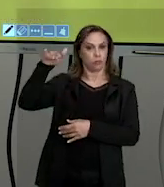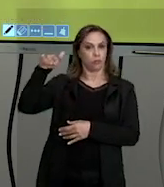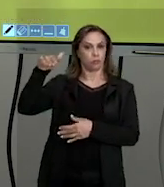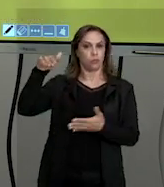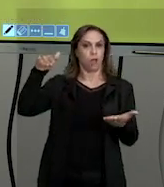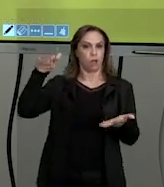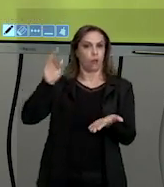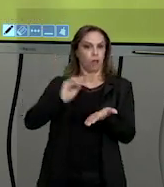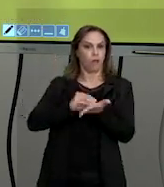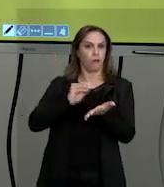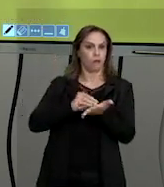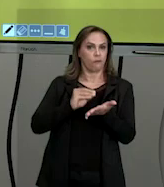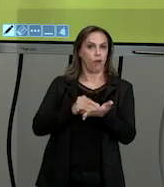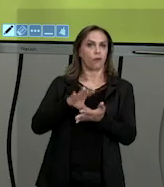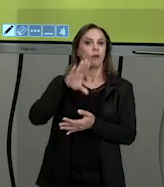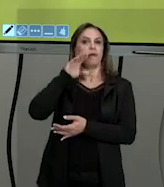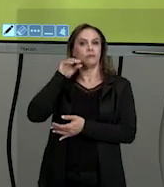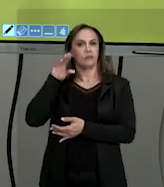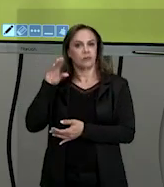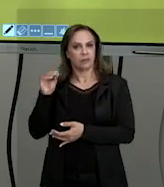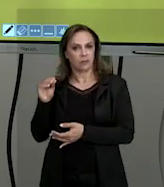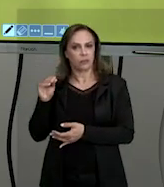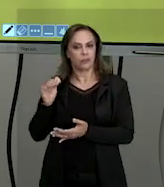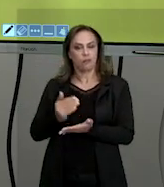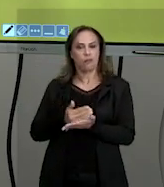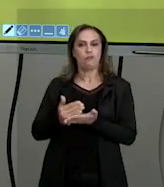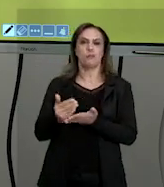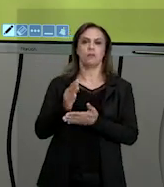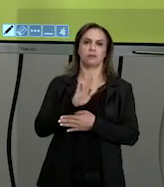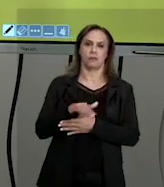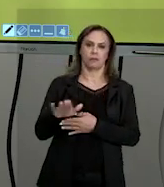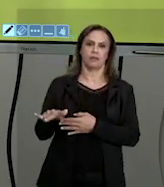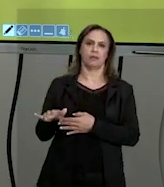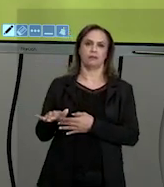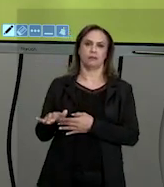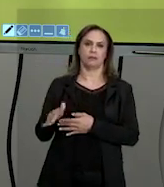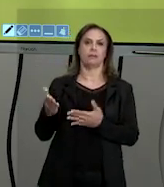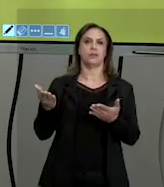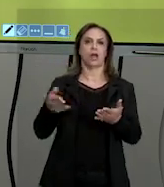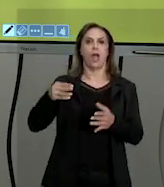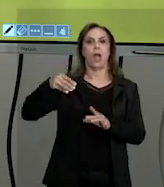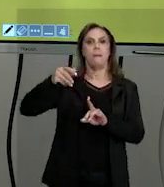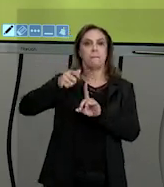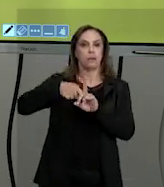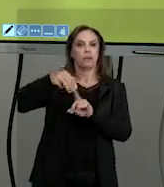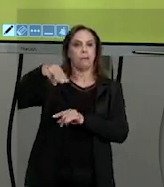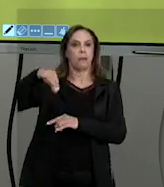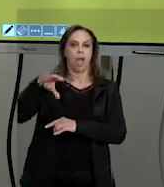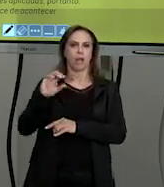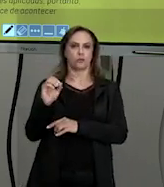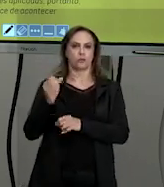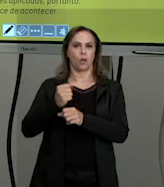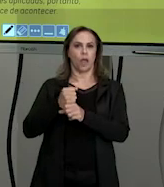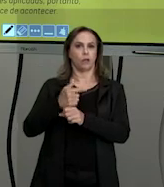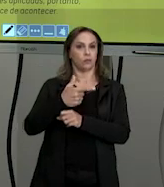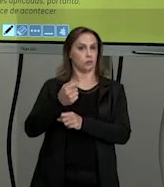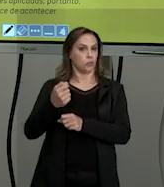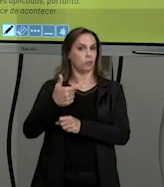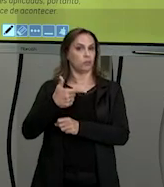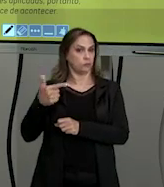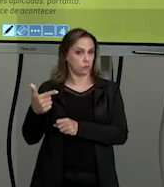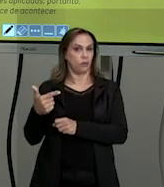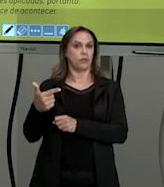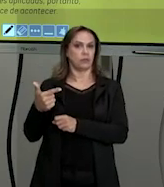março de 2022, espero que em pouco tempo a gente consiga também uma dose de reforço para as crianças, se houver necessidade,